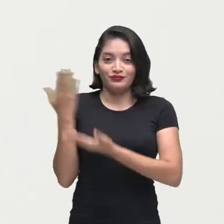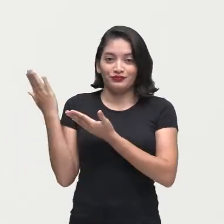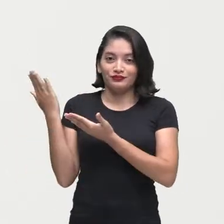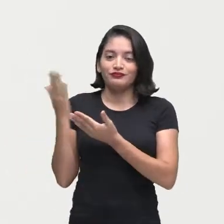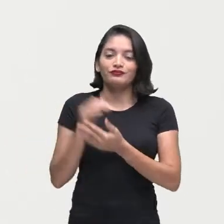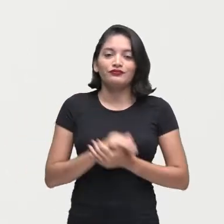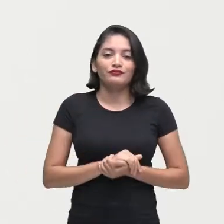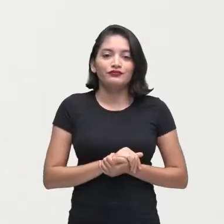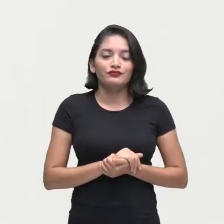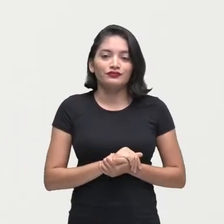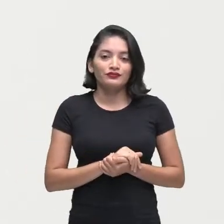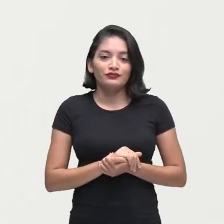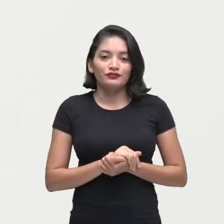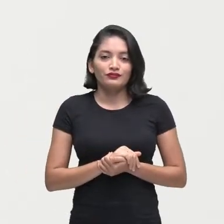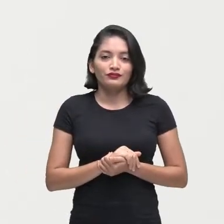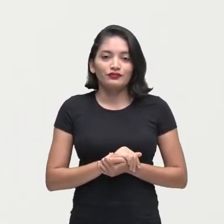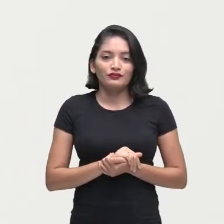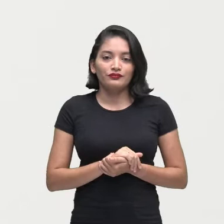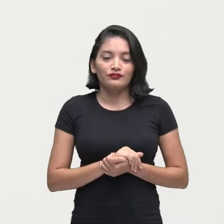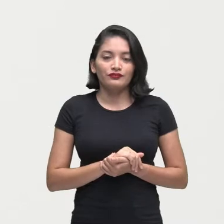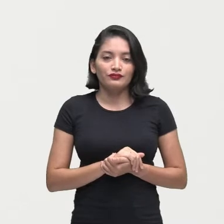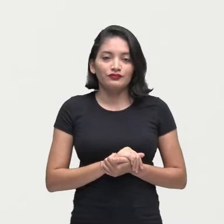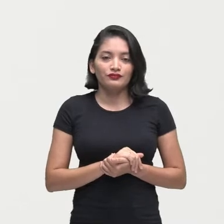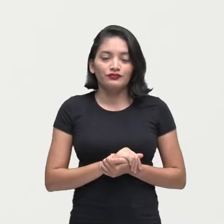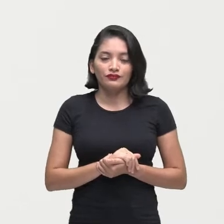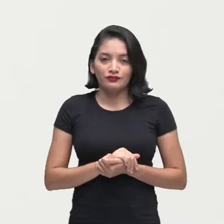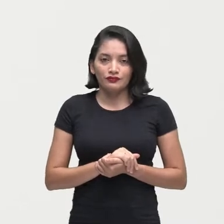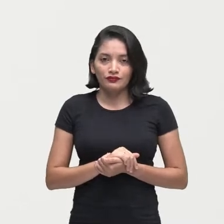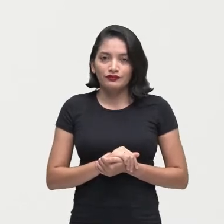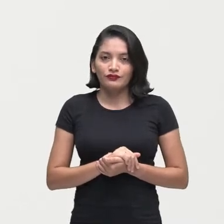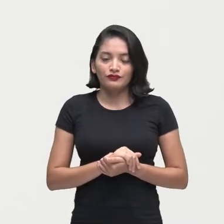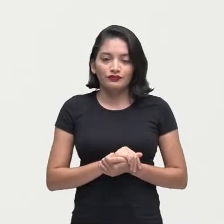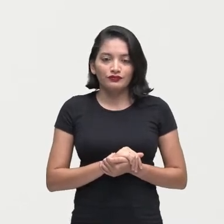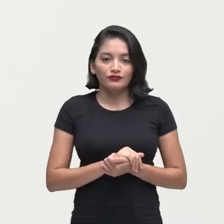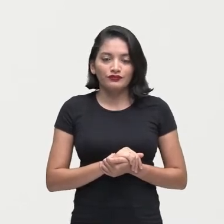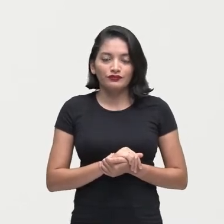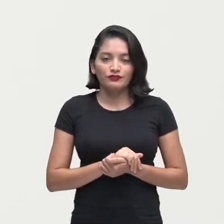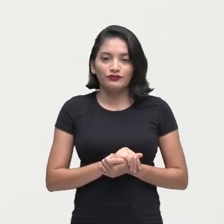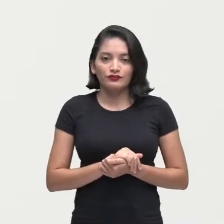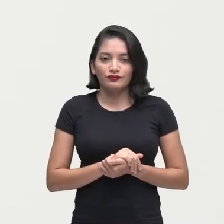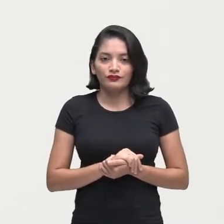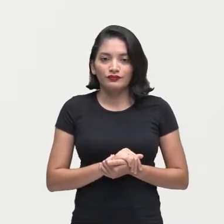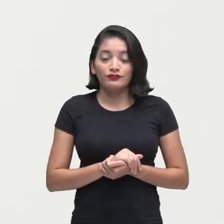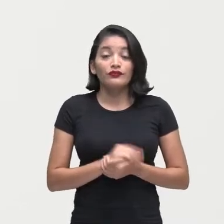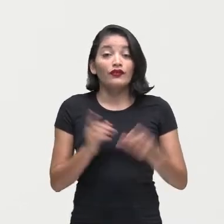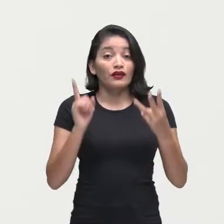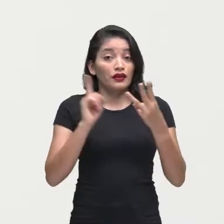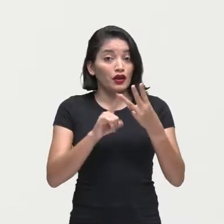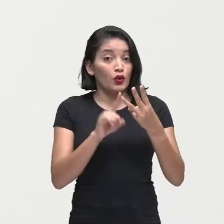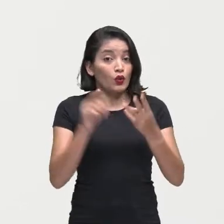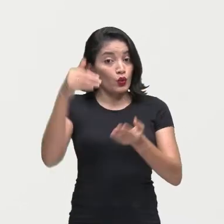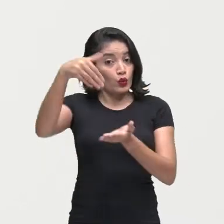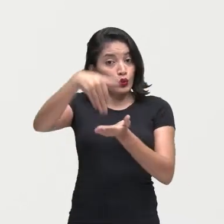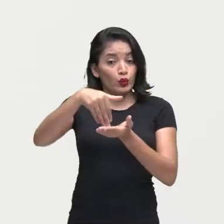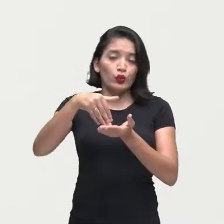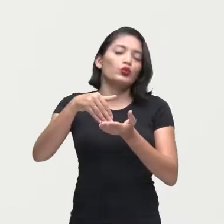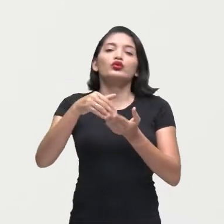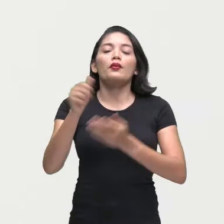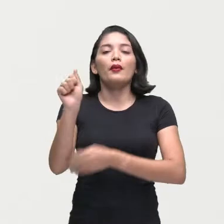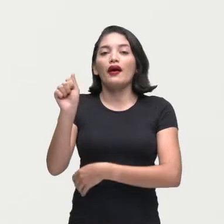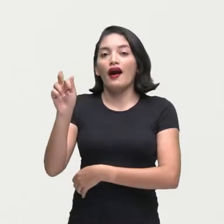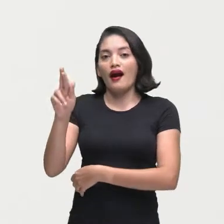e ir se is it is Oi e o é o